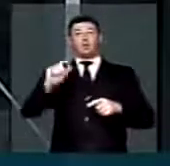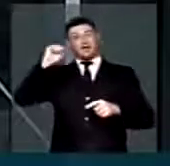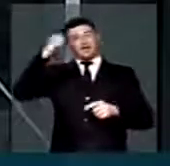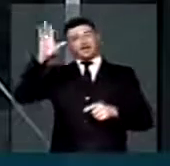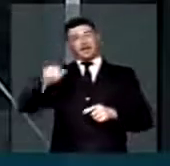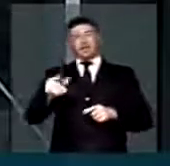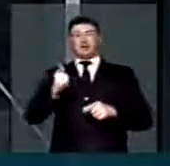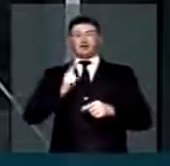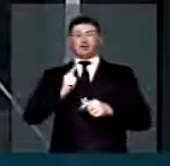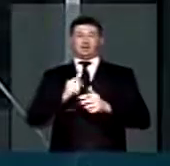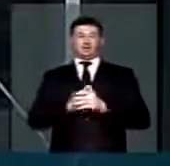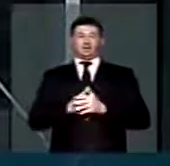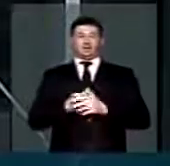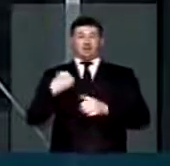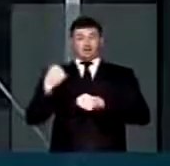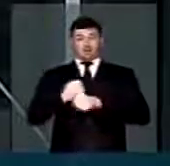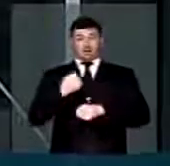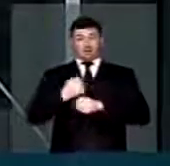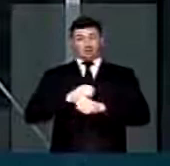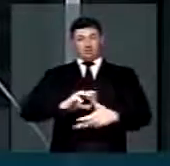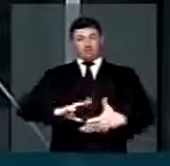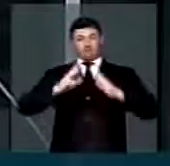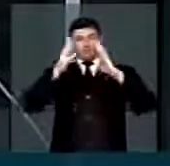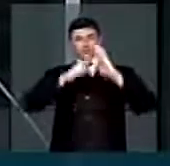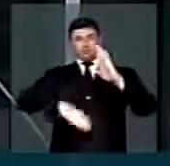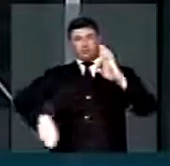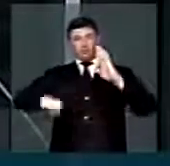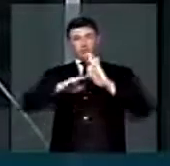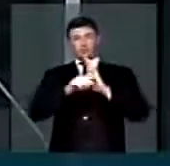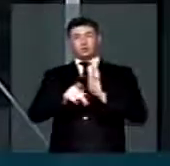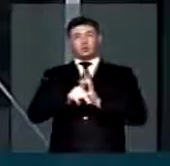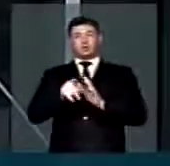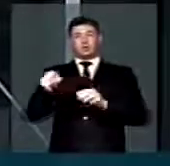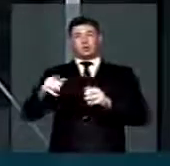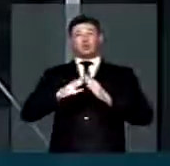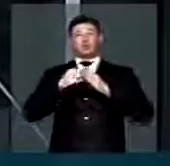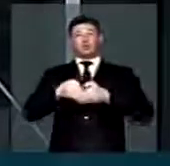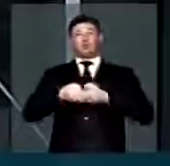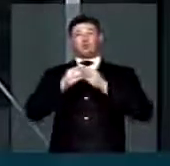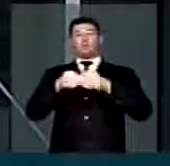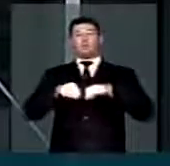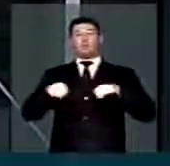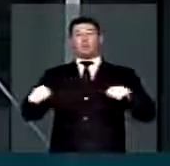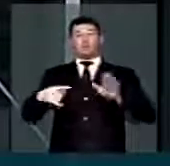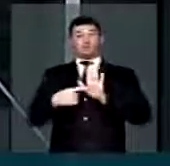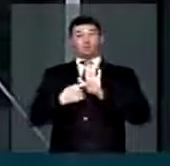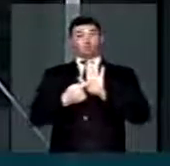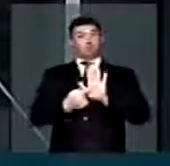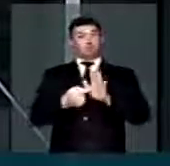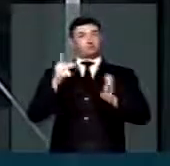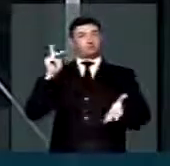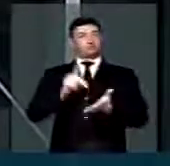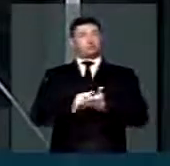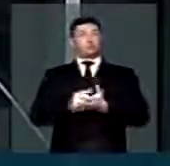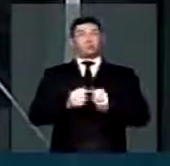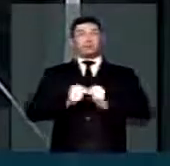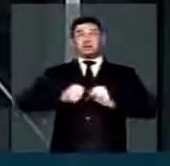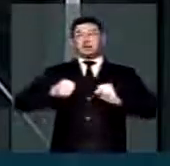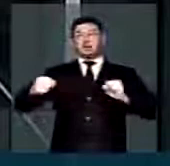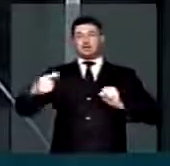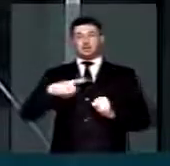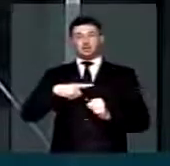africana. As obras de revitalização da área portuária têm demonstrado a real